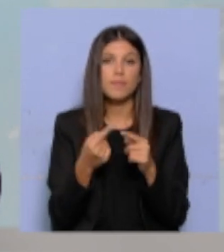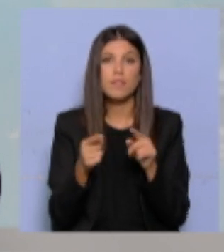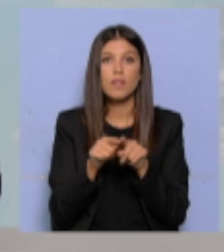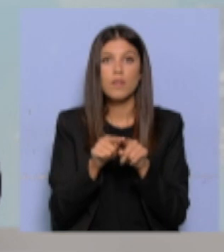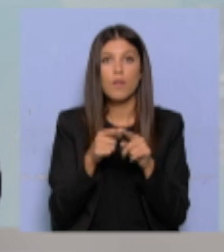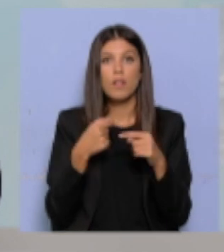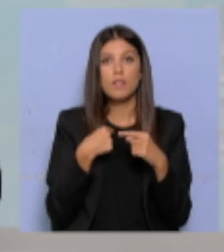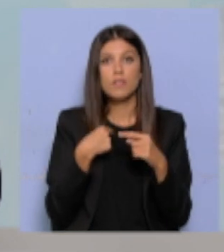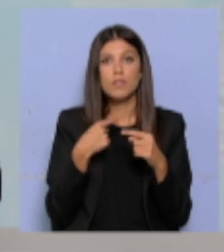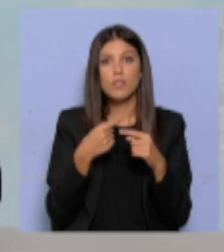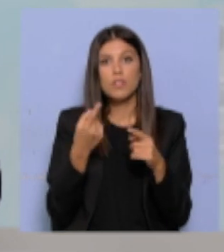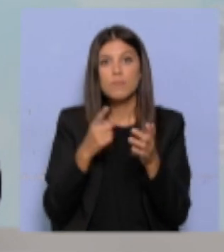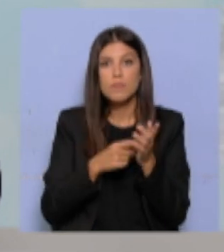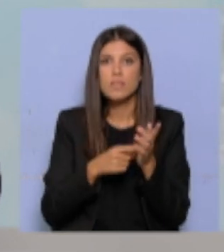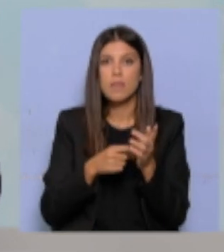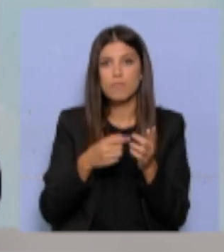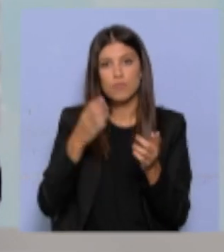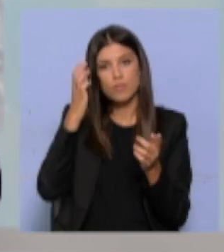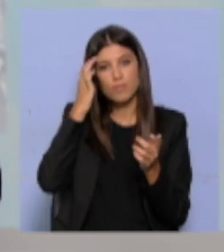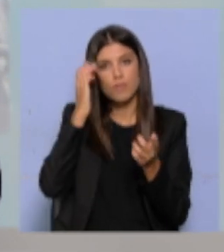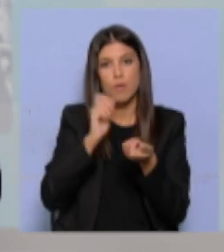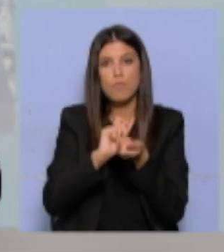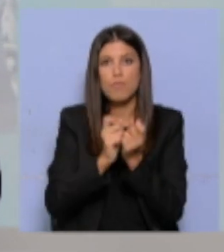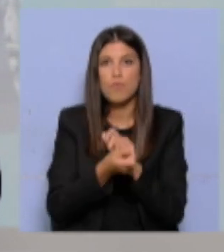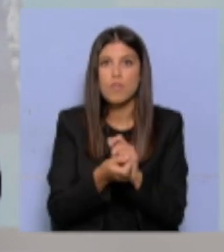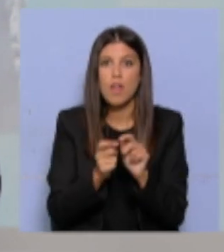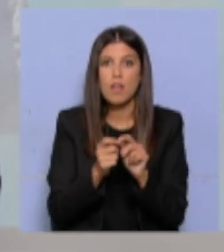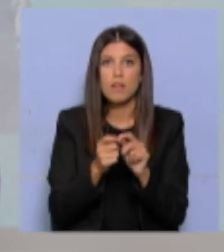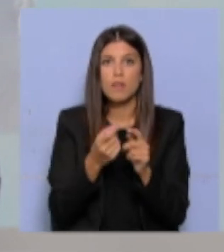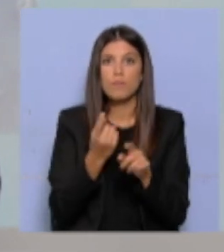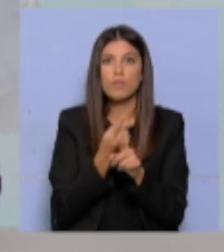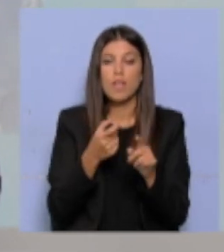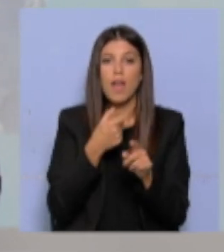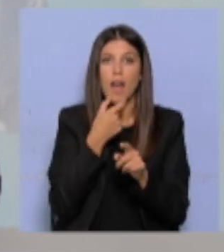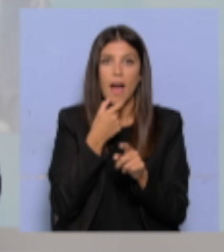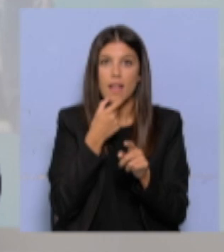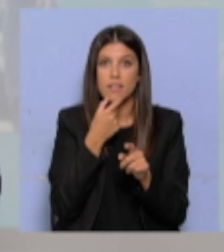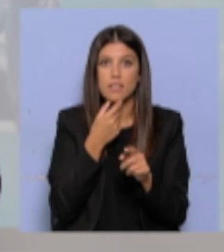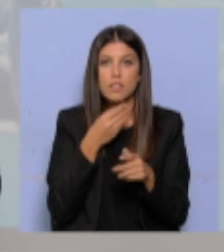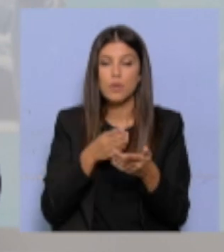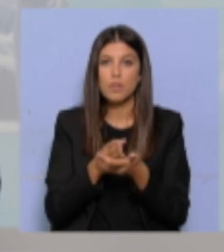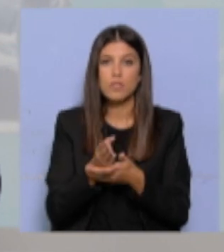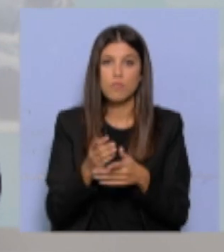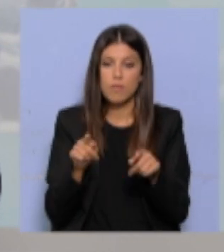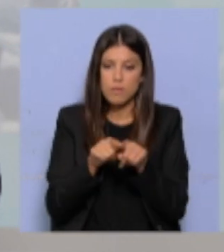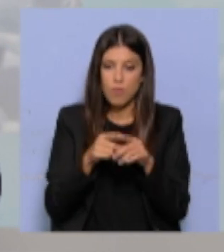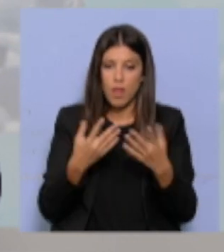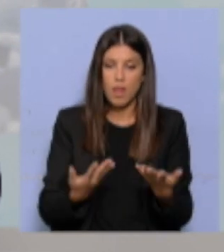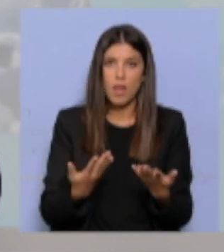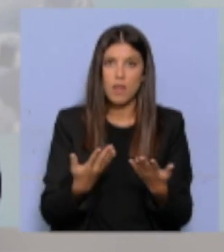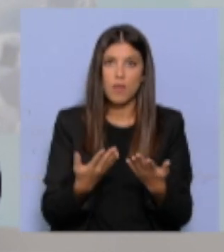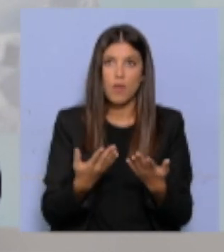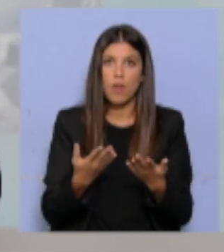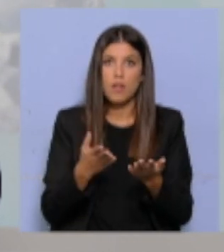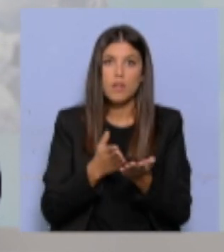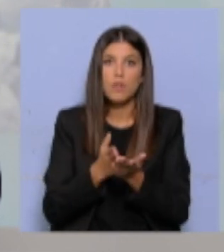da mediocridade. Estou a usar uma palavra forte, mas estou a usar esta palavra